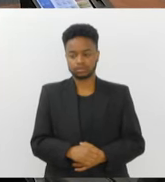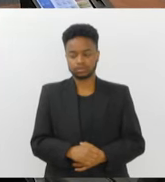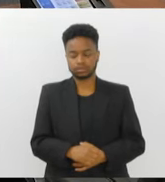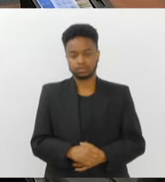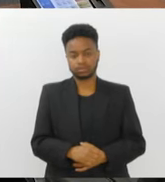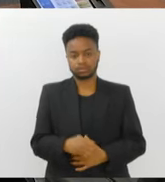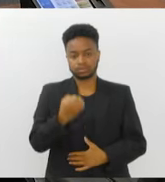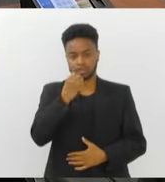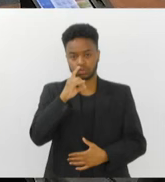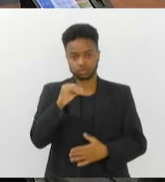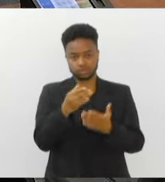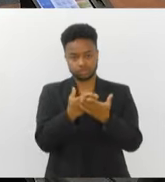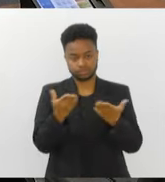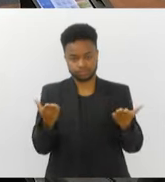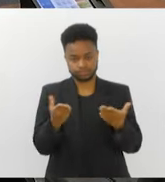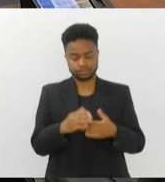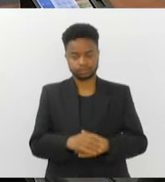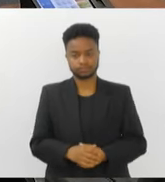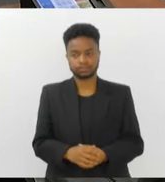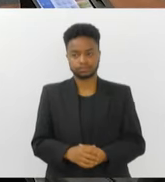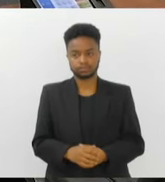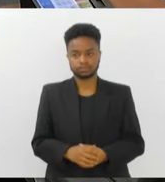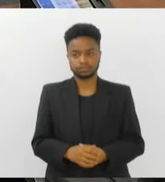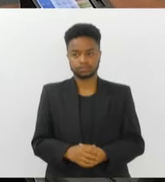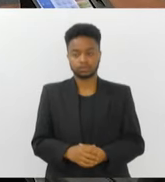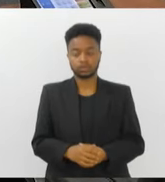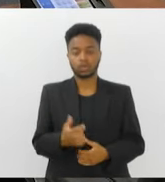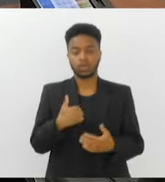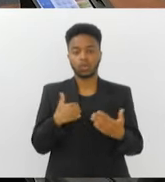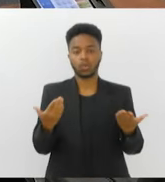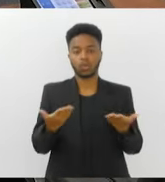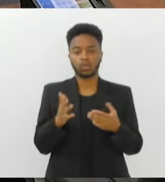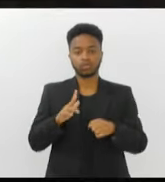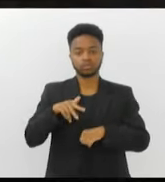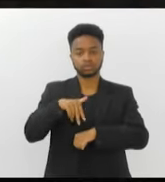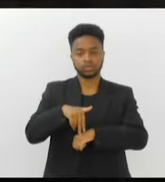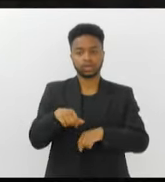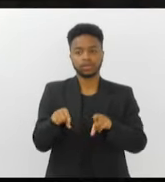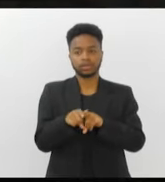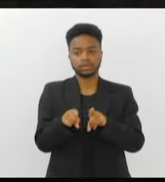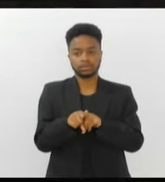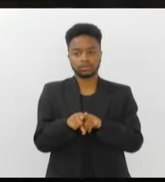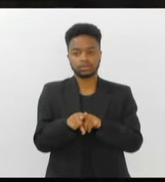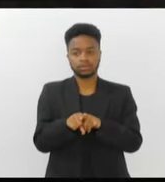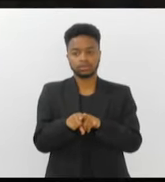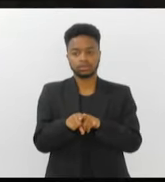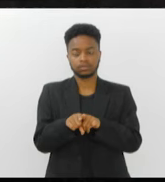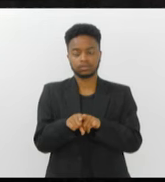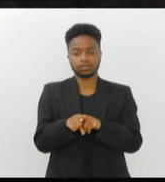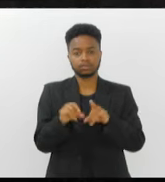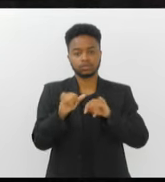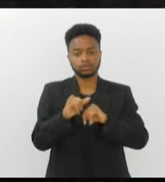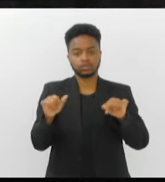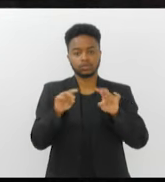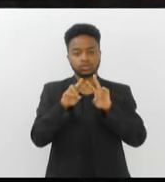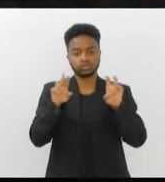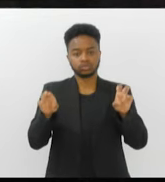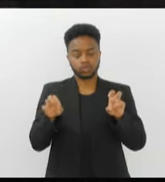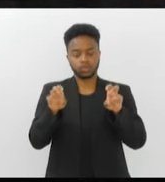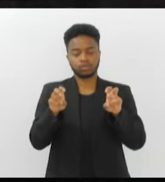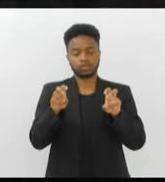Bom dia a todas e todos. Hoje eu vim à tribuna também para falar sobre o resultado do